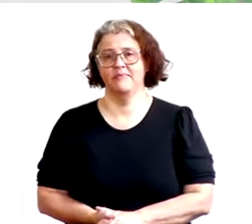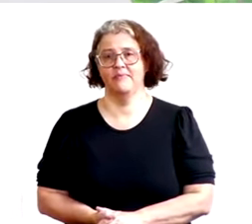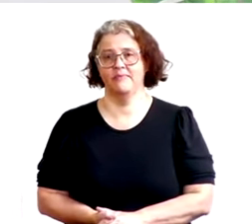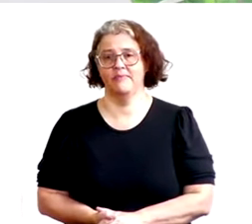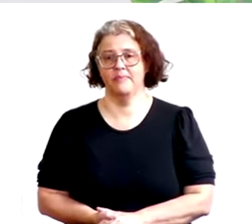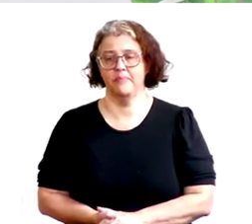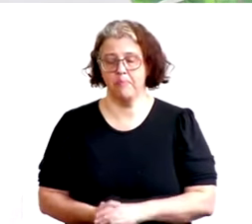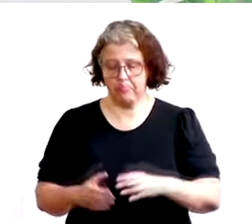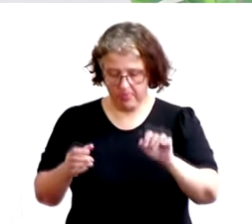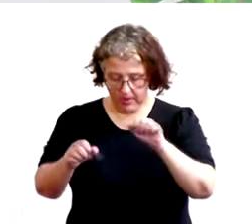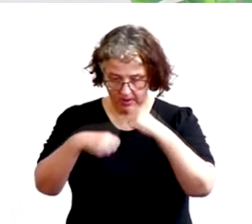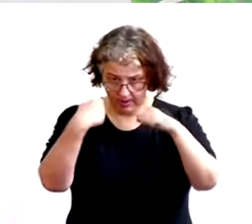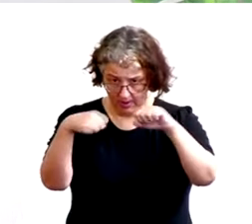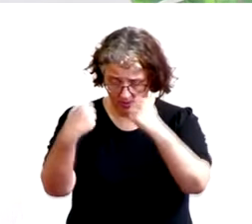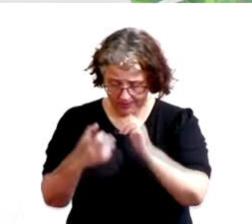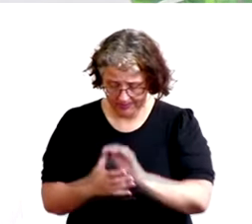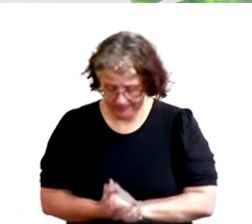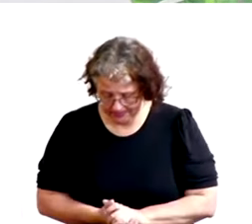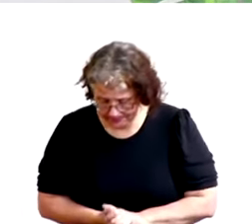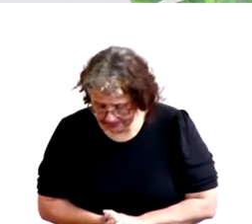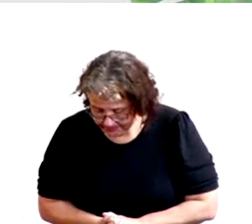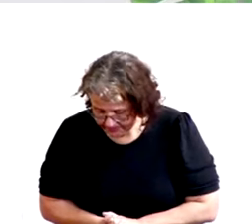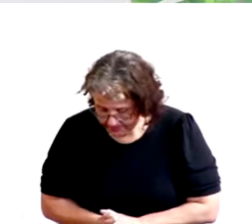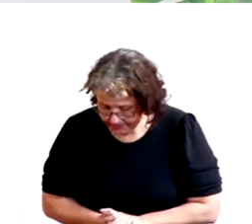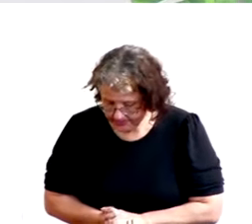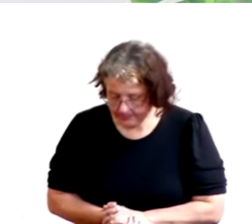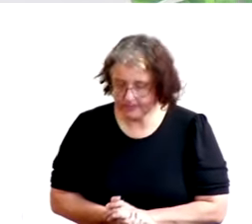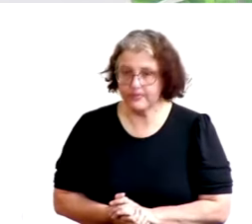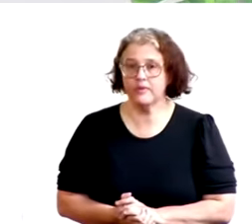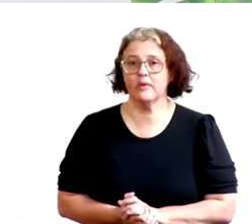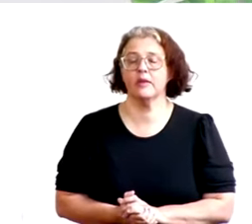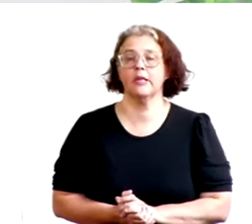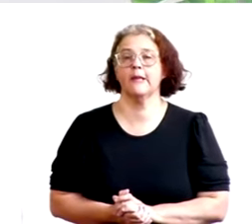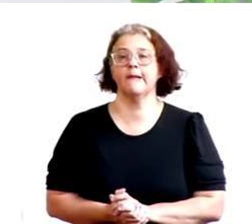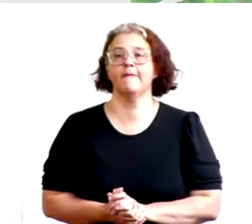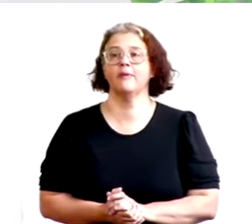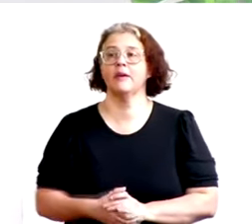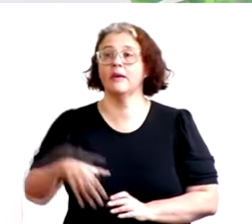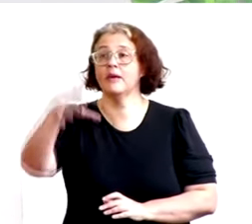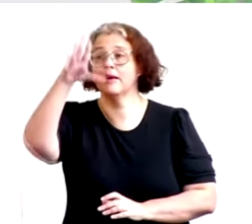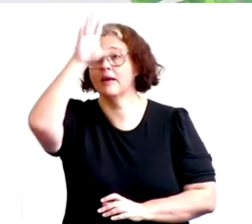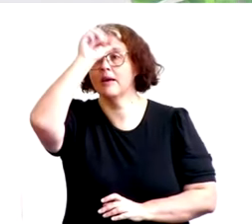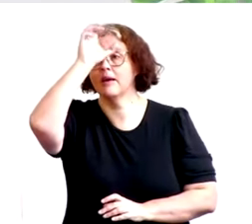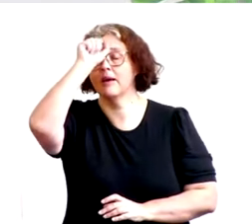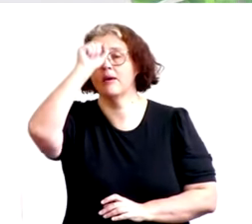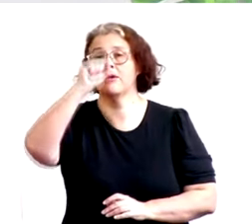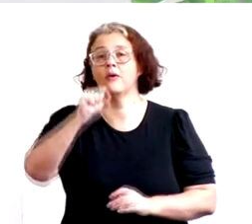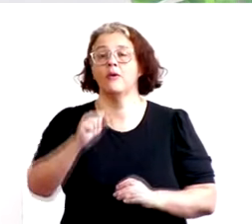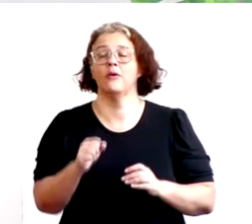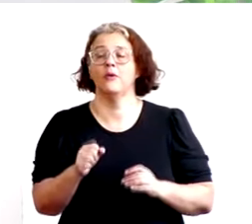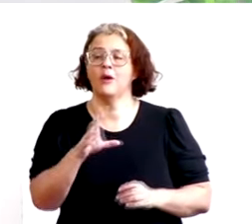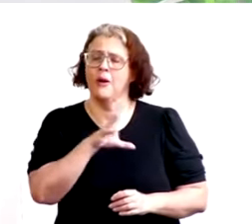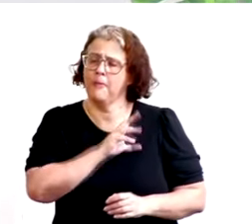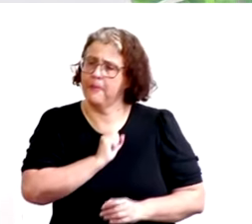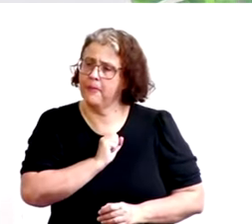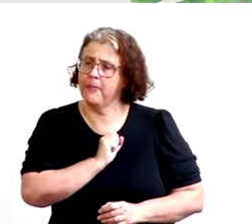esse Salmo ele foi muito apreciado e querido por